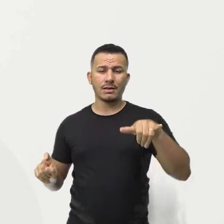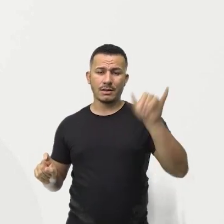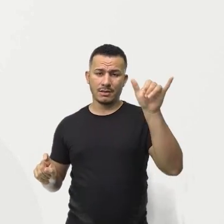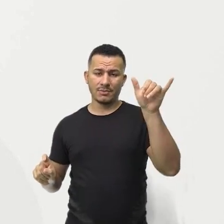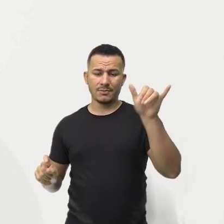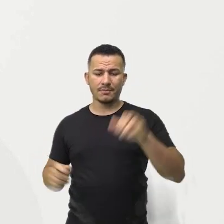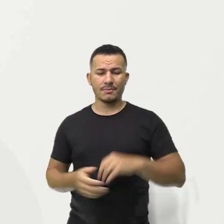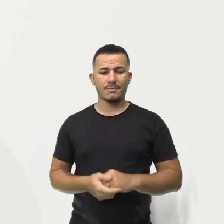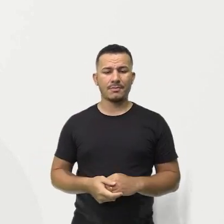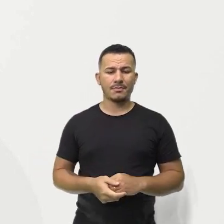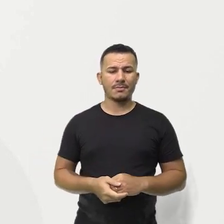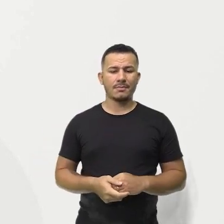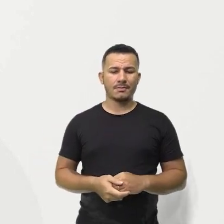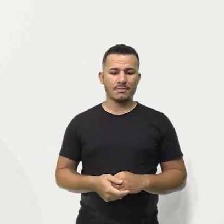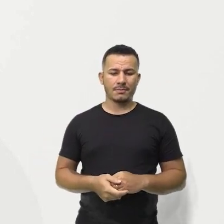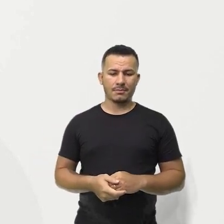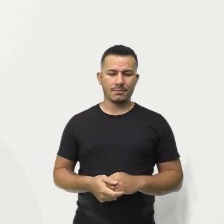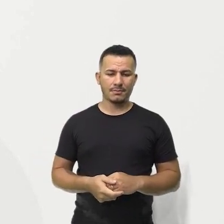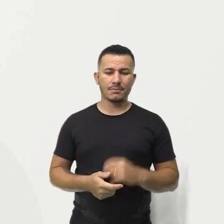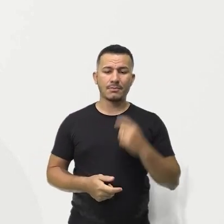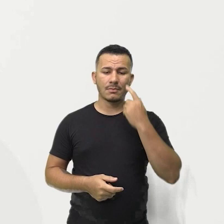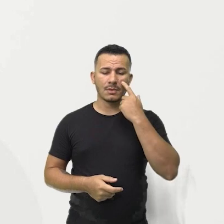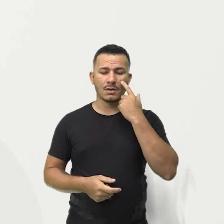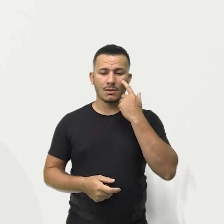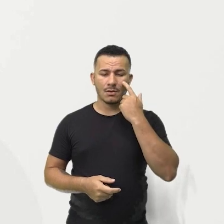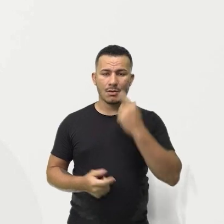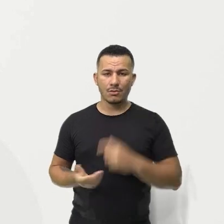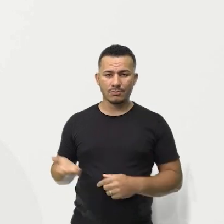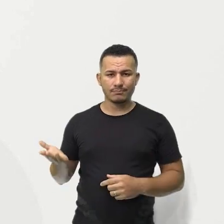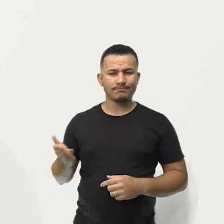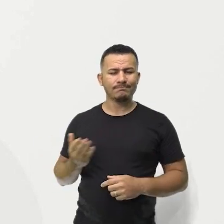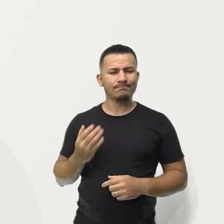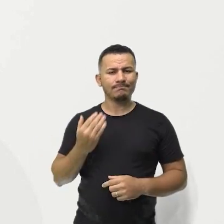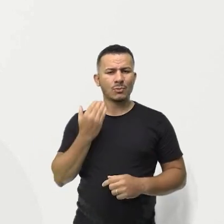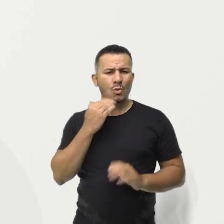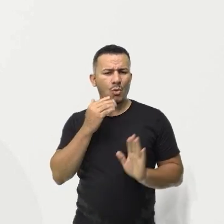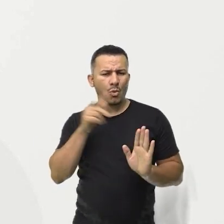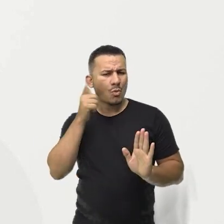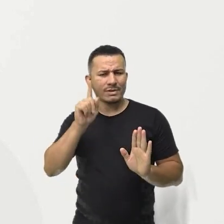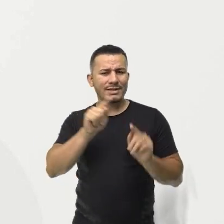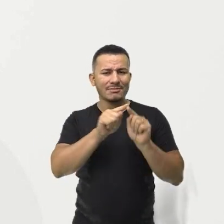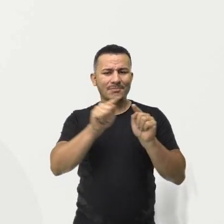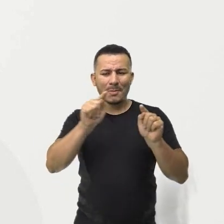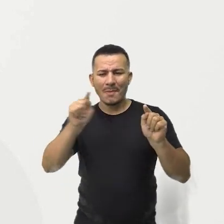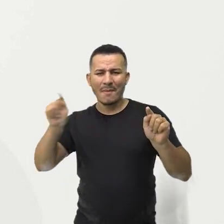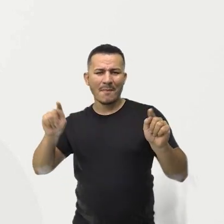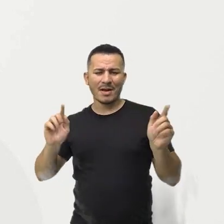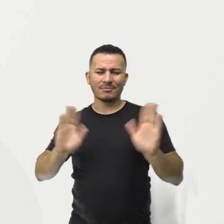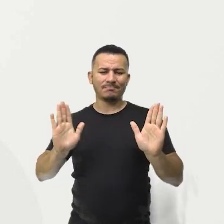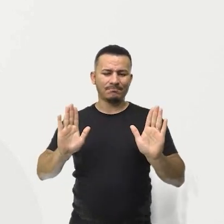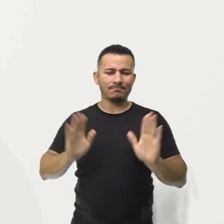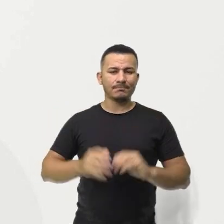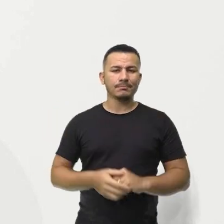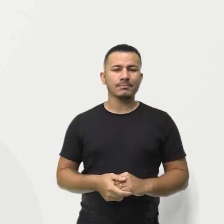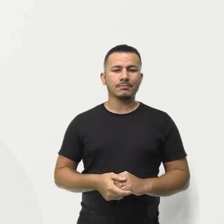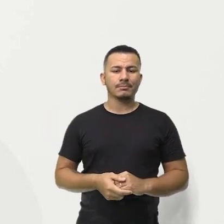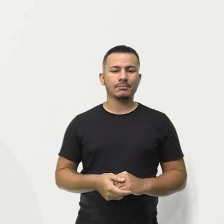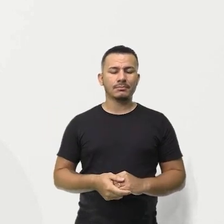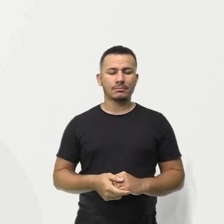ponto 4 e 6. 4 para x, partindo do 4, e 6 para y. Vamos tentar fazer aqui essa linha aqui.